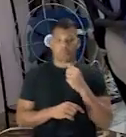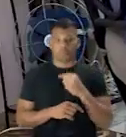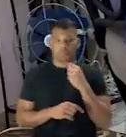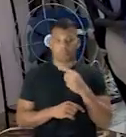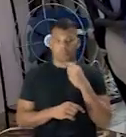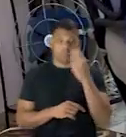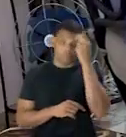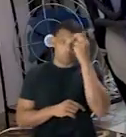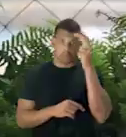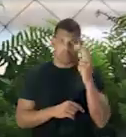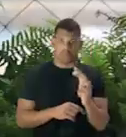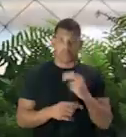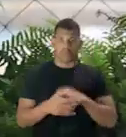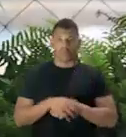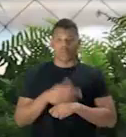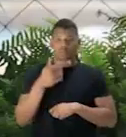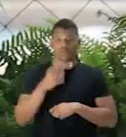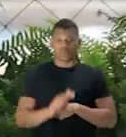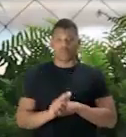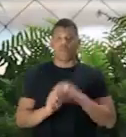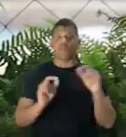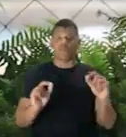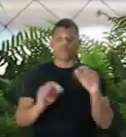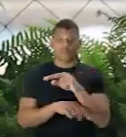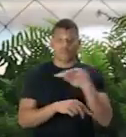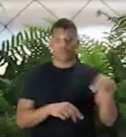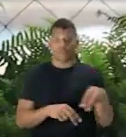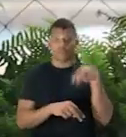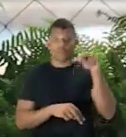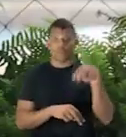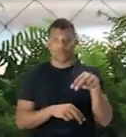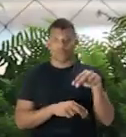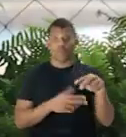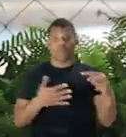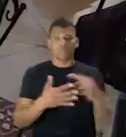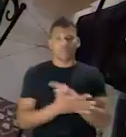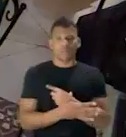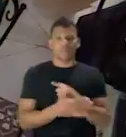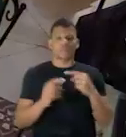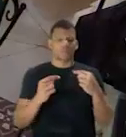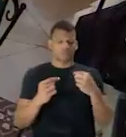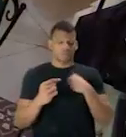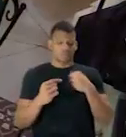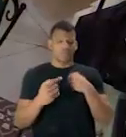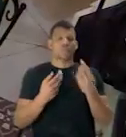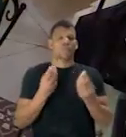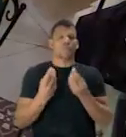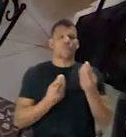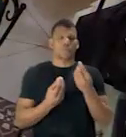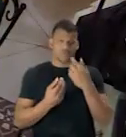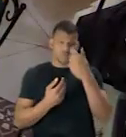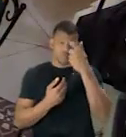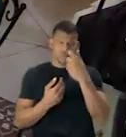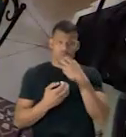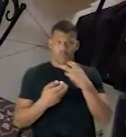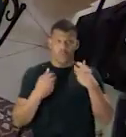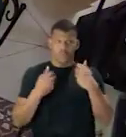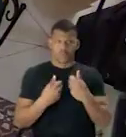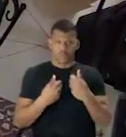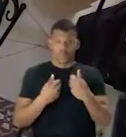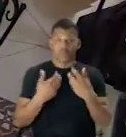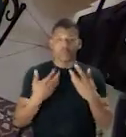Outra vez vem me buscar pra saber como é que estou.